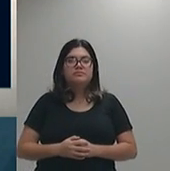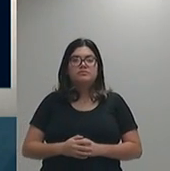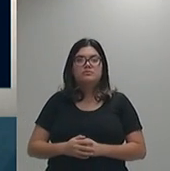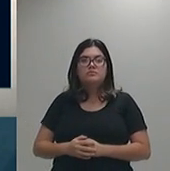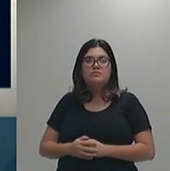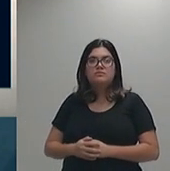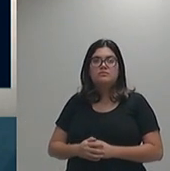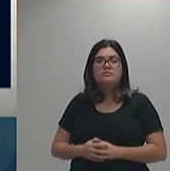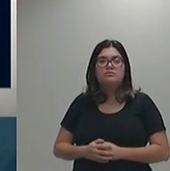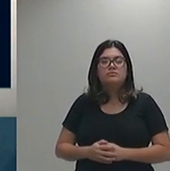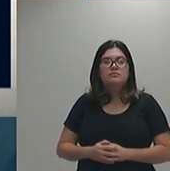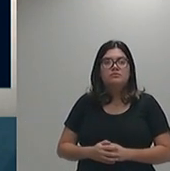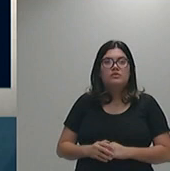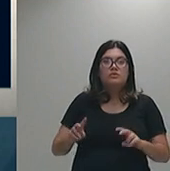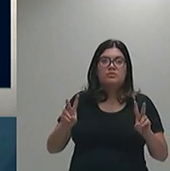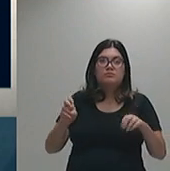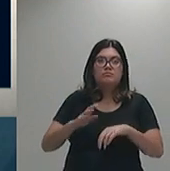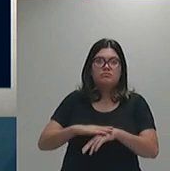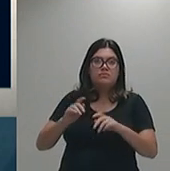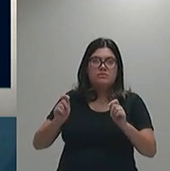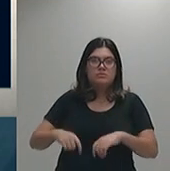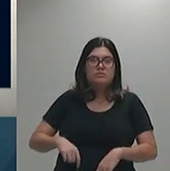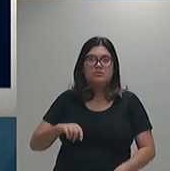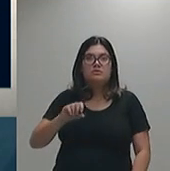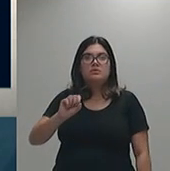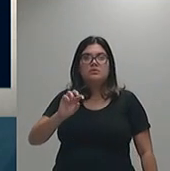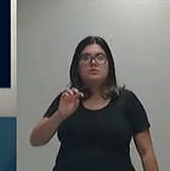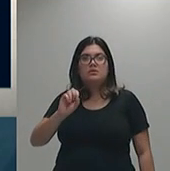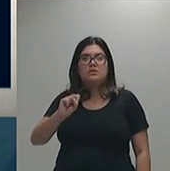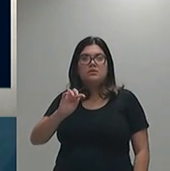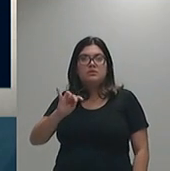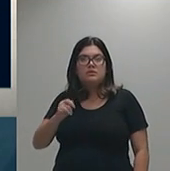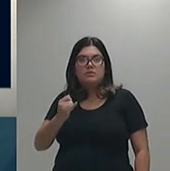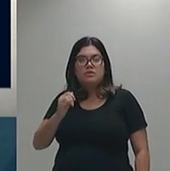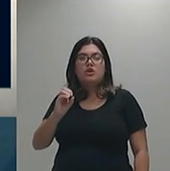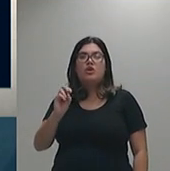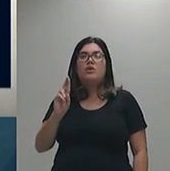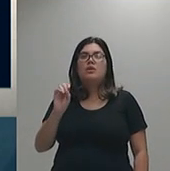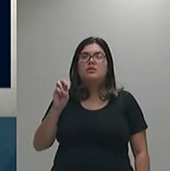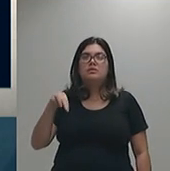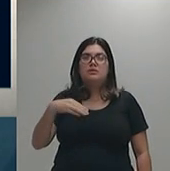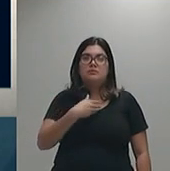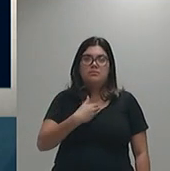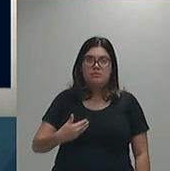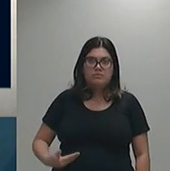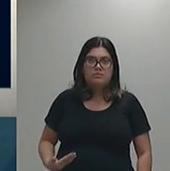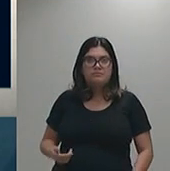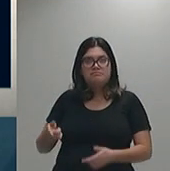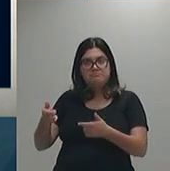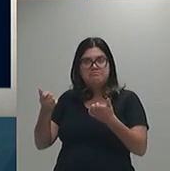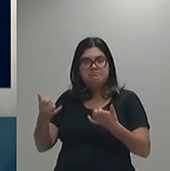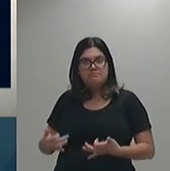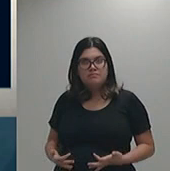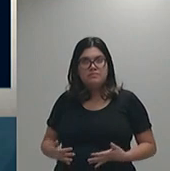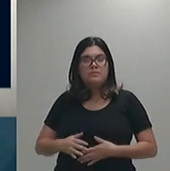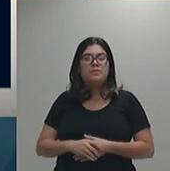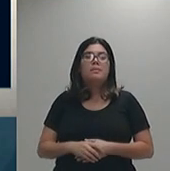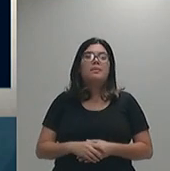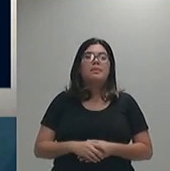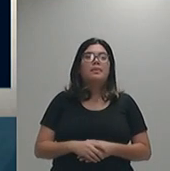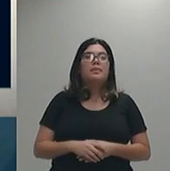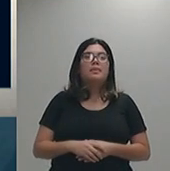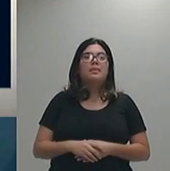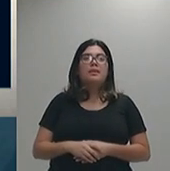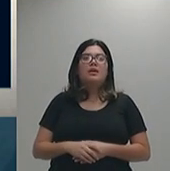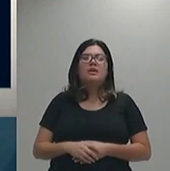STJ suscitou essa questão de ordem pública segundo a sua excelência e já nem vou fazer um